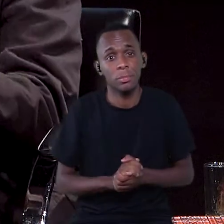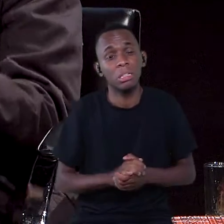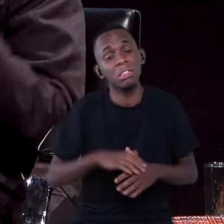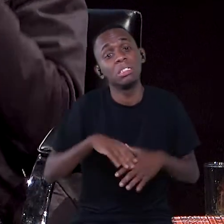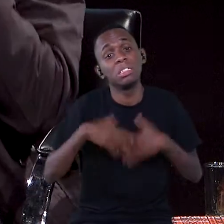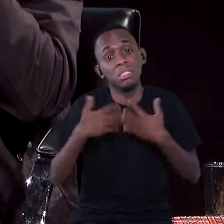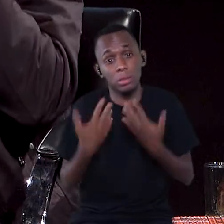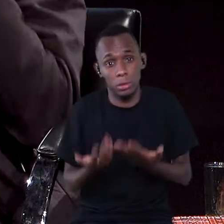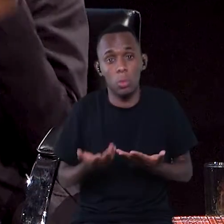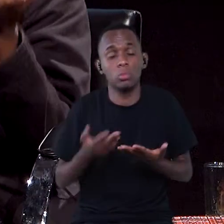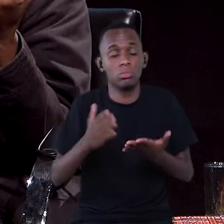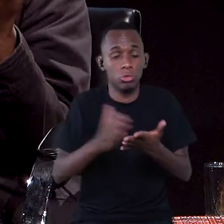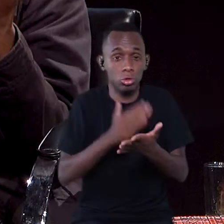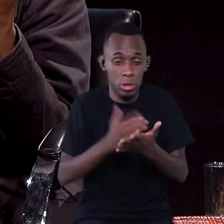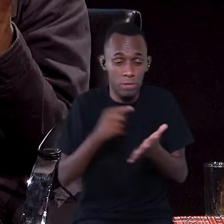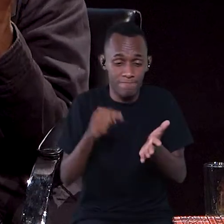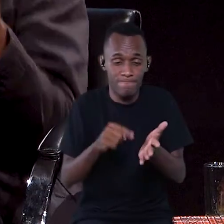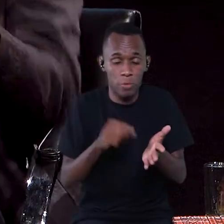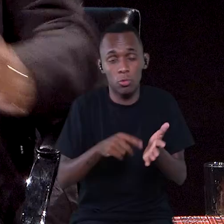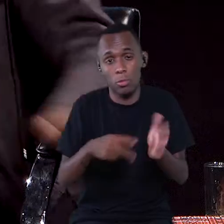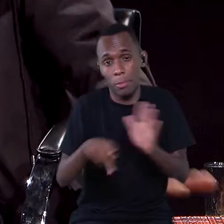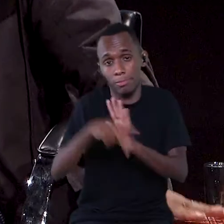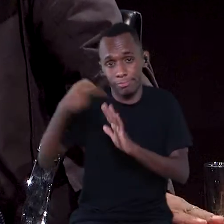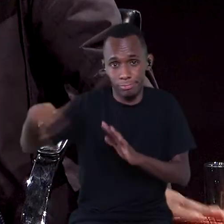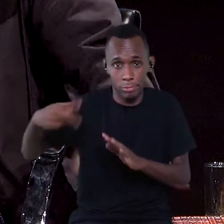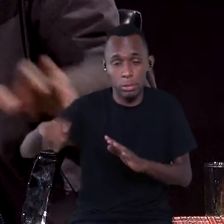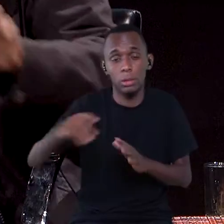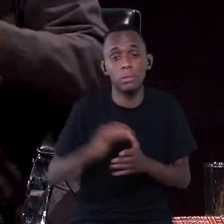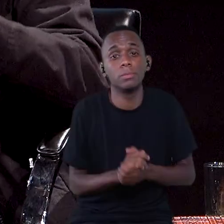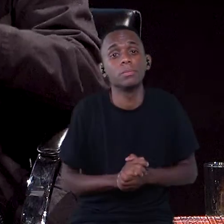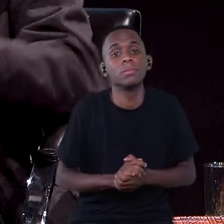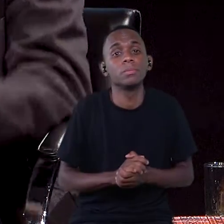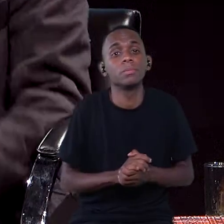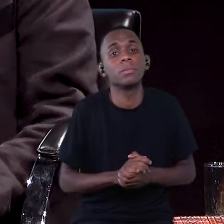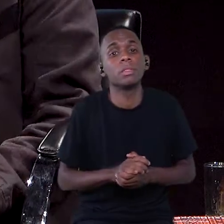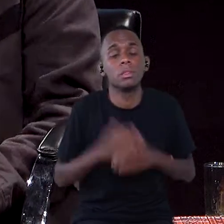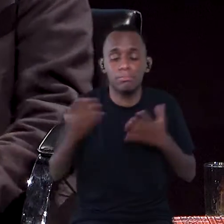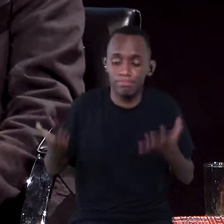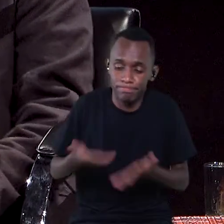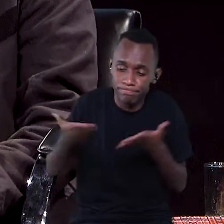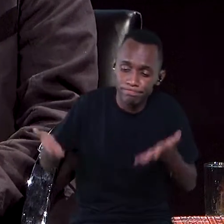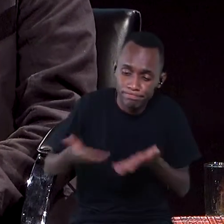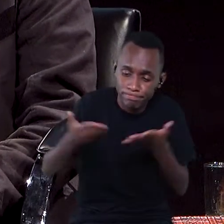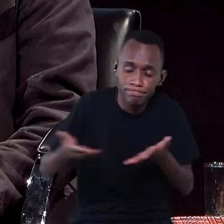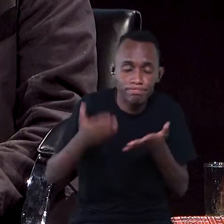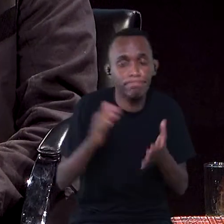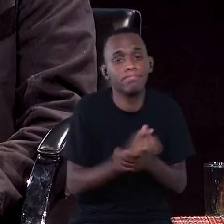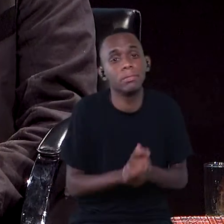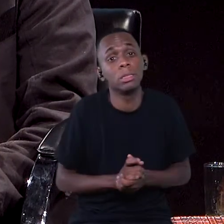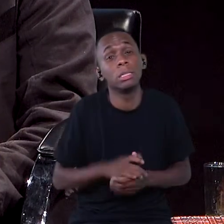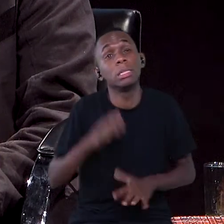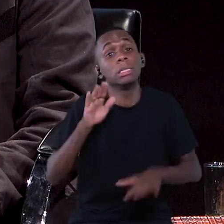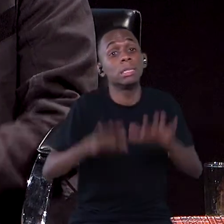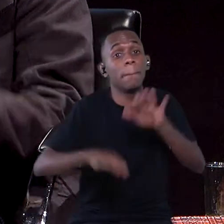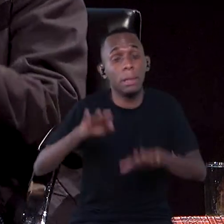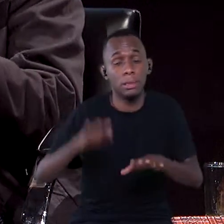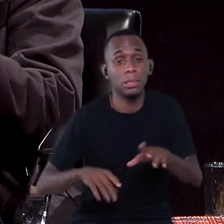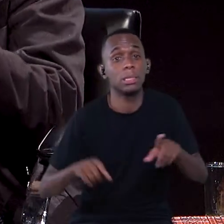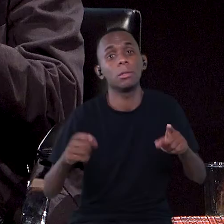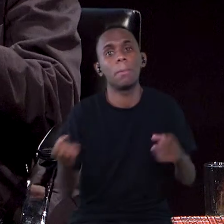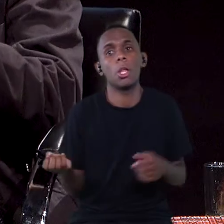distanciamento. Então, esse livro, de algum modo, né, esse livro de ensaio, faz essas provocações. Às vezes, para